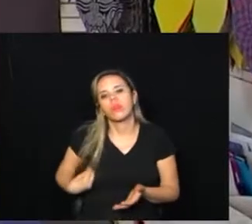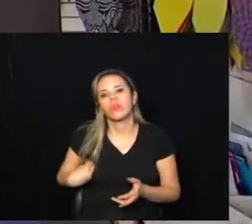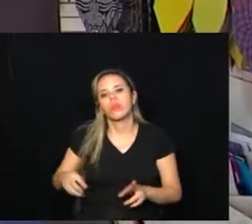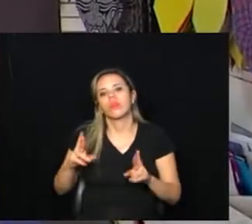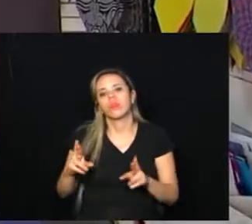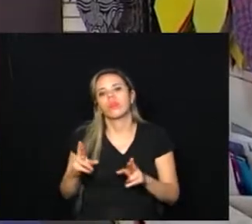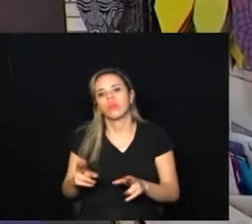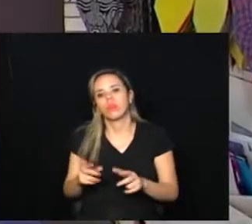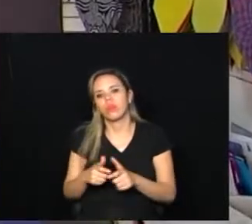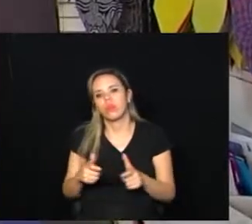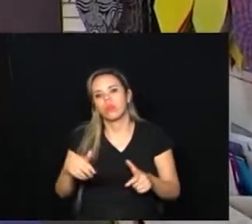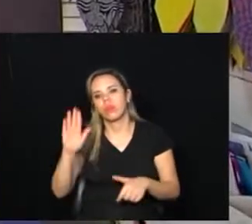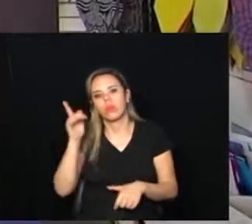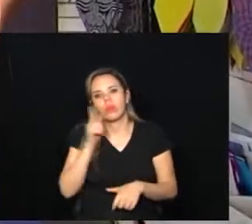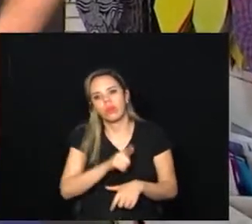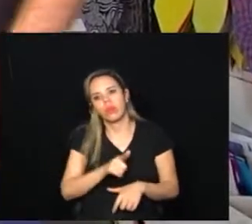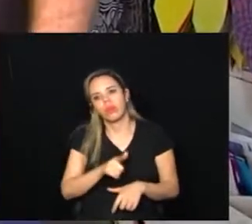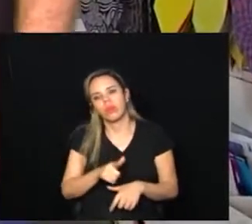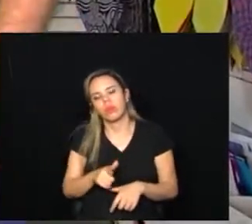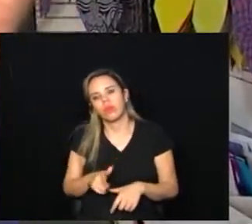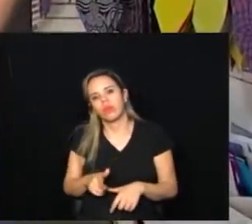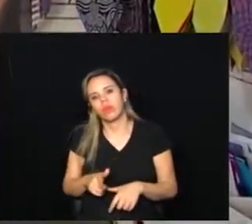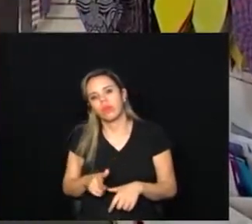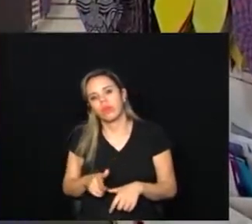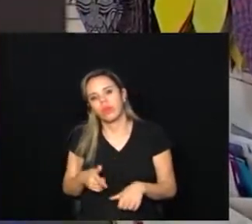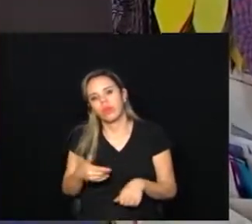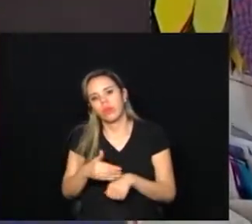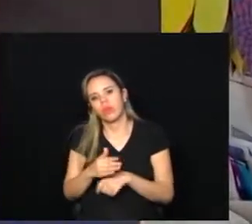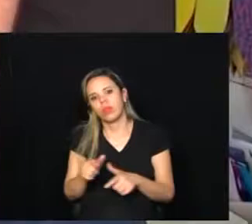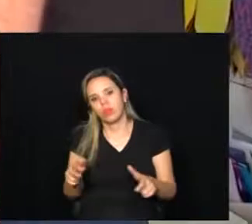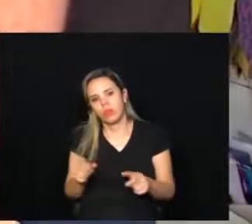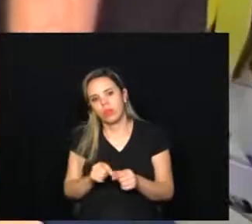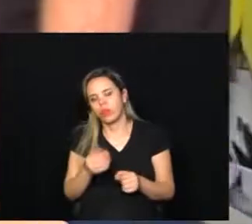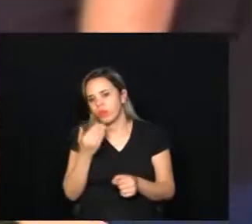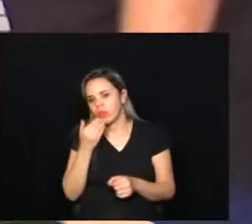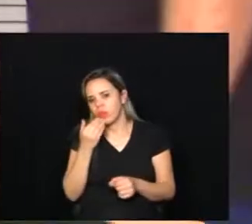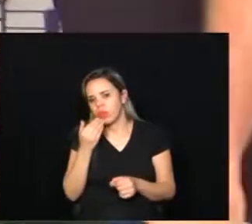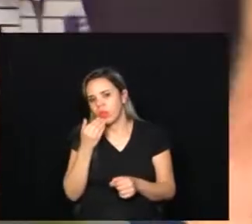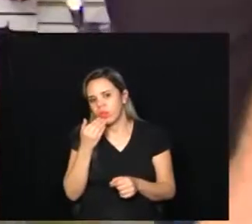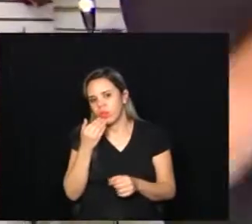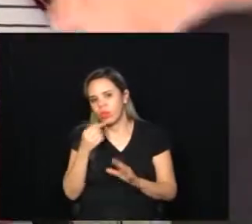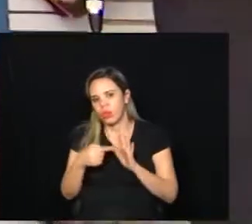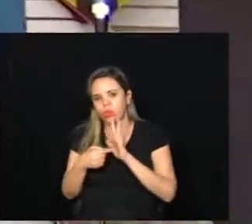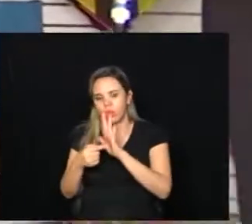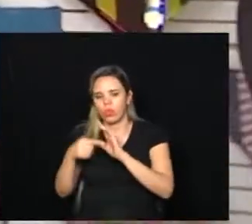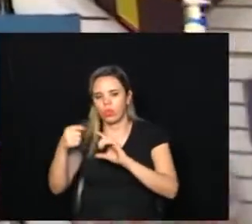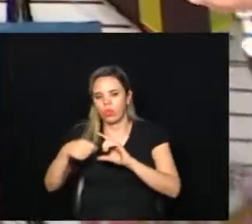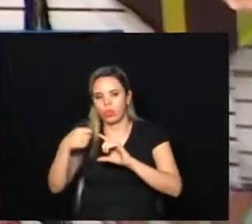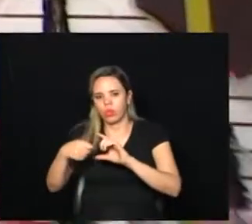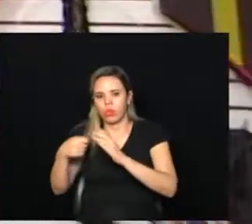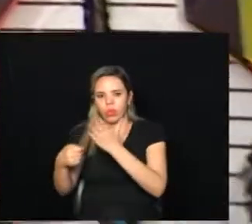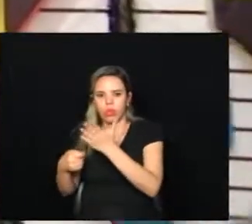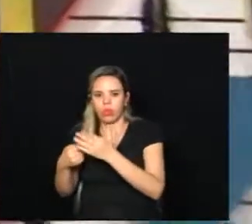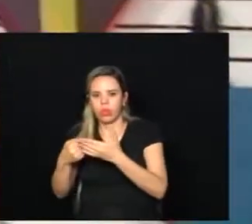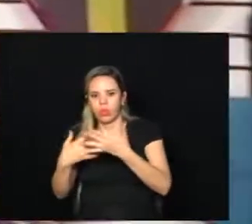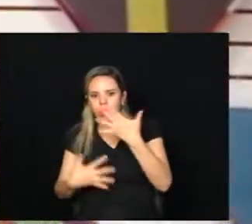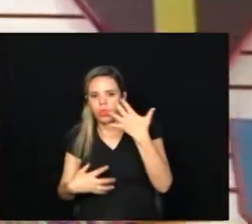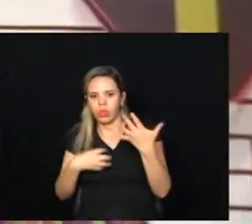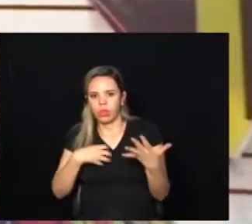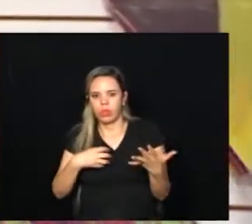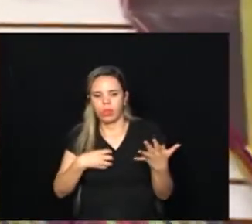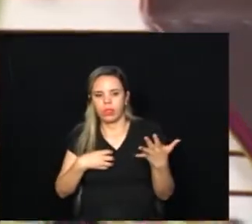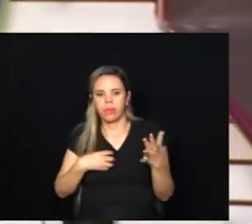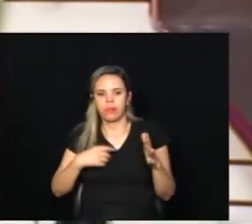cada vez poder crescer mais e mais pra frente. Eu vou pedir pro Cristiano mostrar pra gente, aqui tem vários tipos